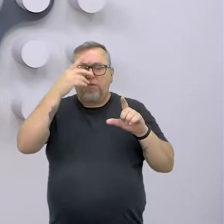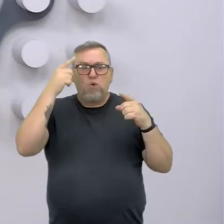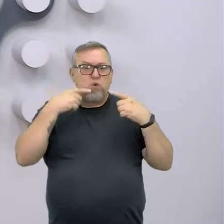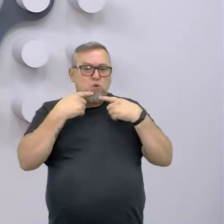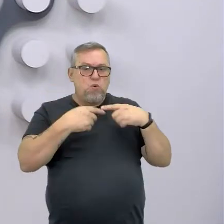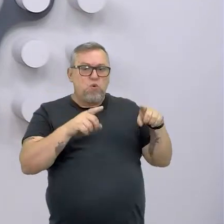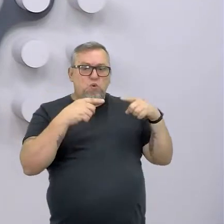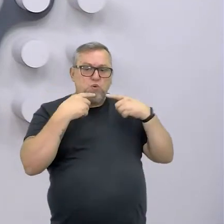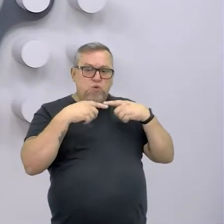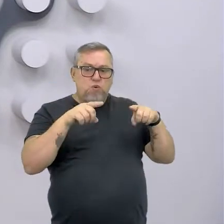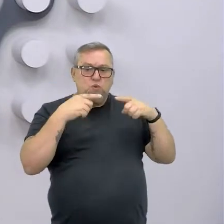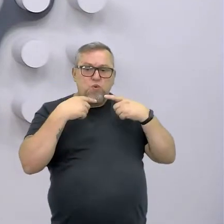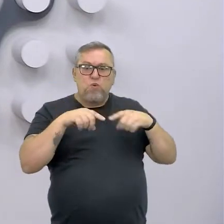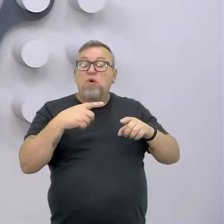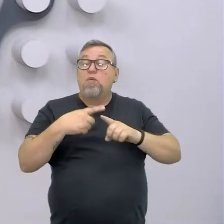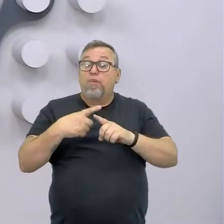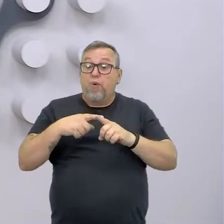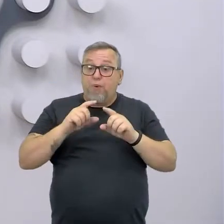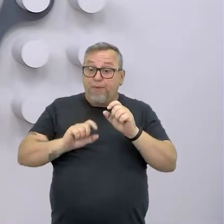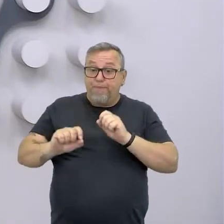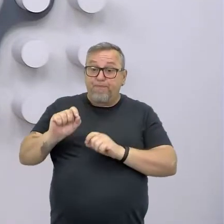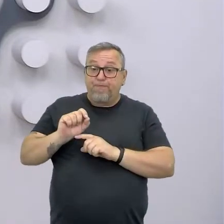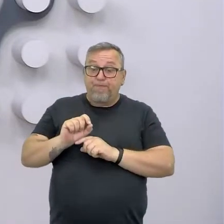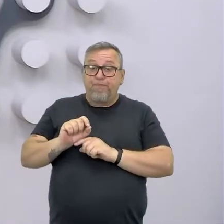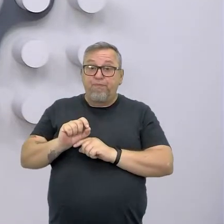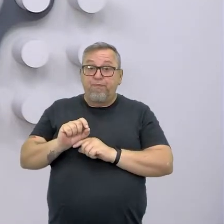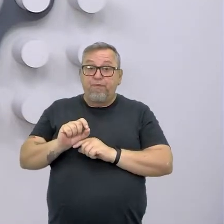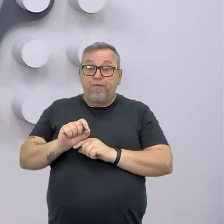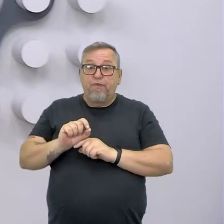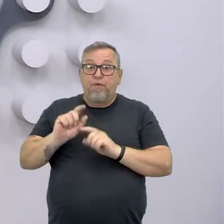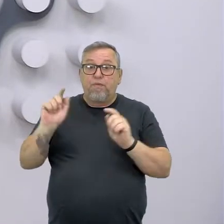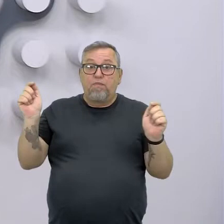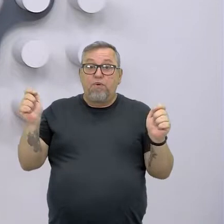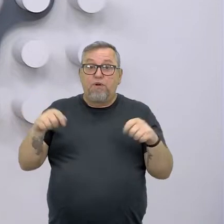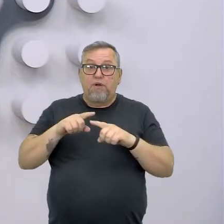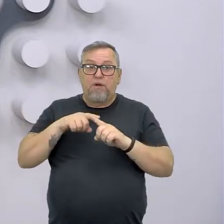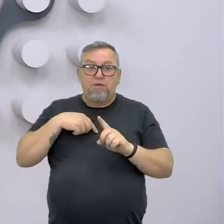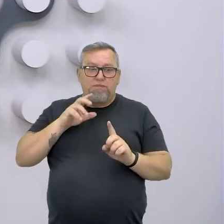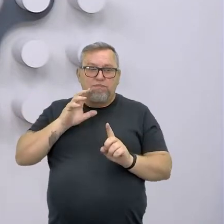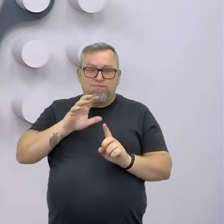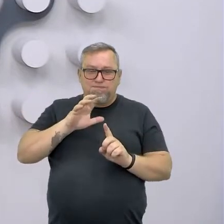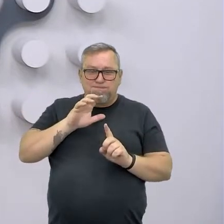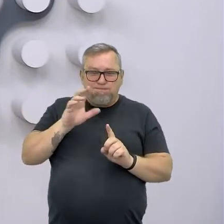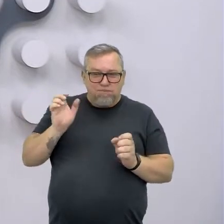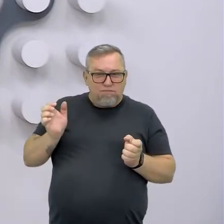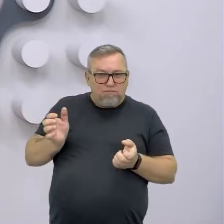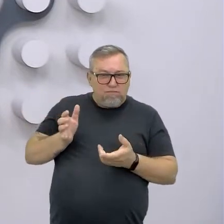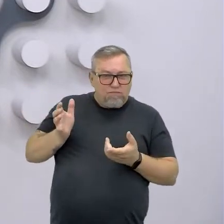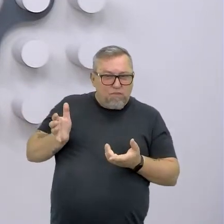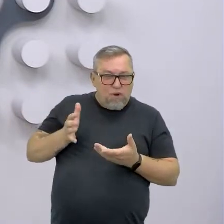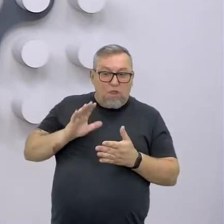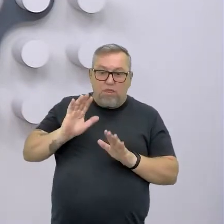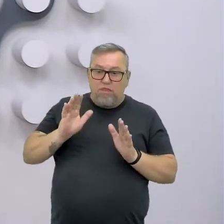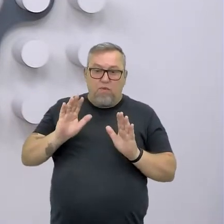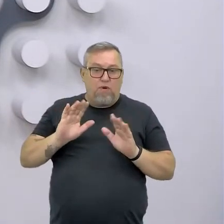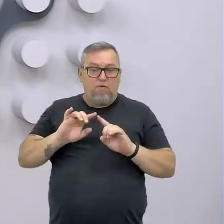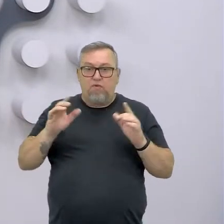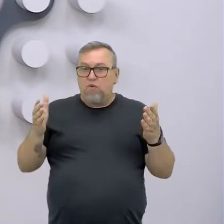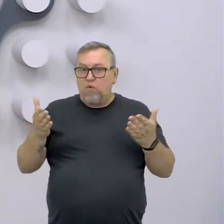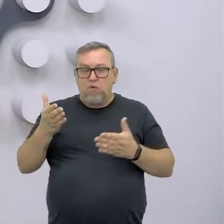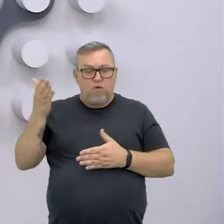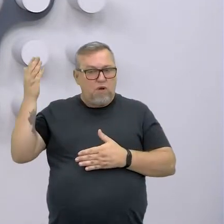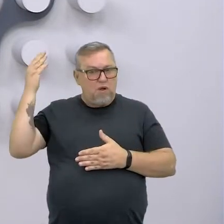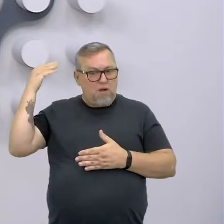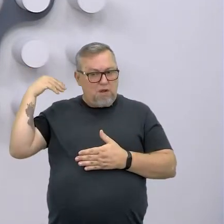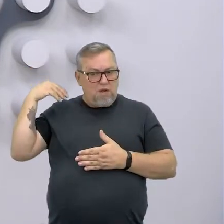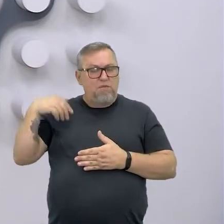criticados pelo fato de que eles poderiam induzir os votos, né? Essa crítica não é de hoje, tá? Essa é